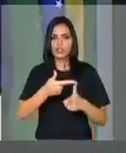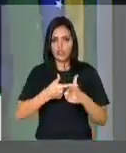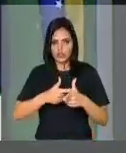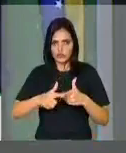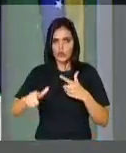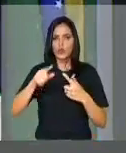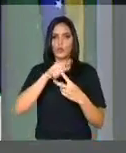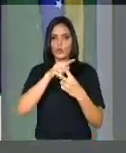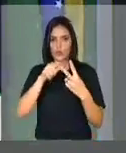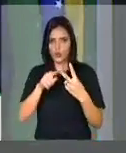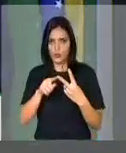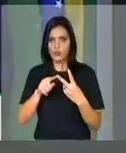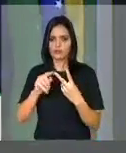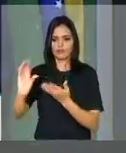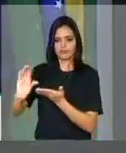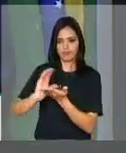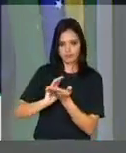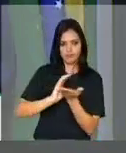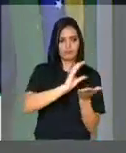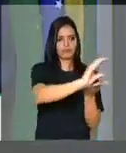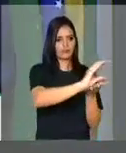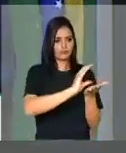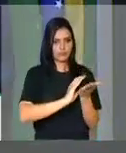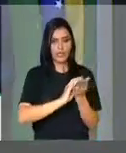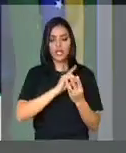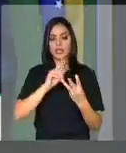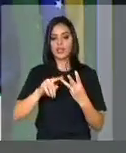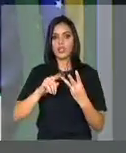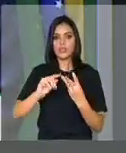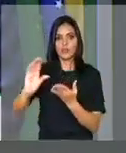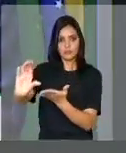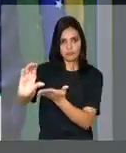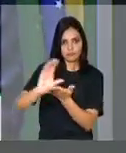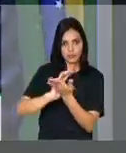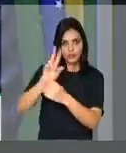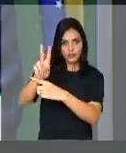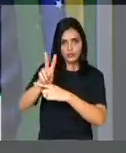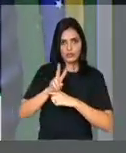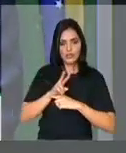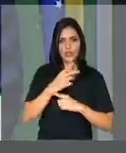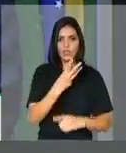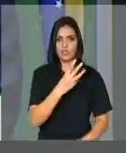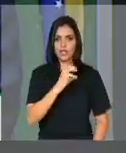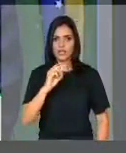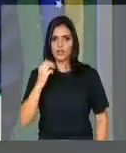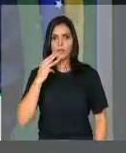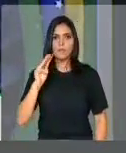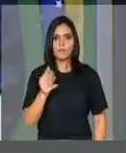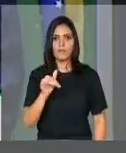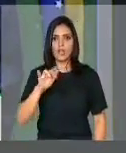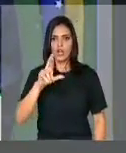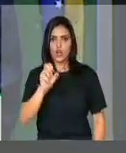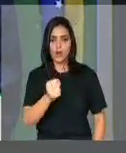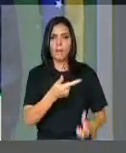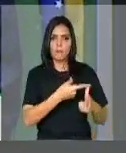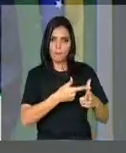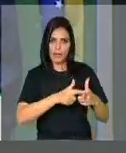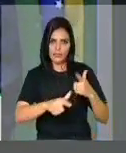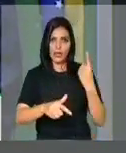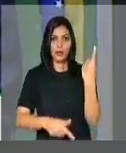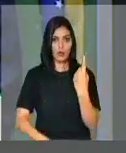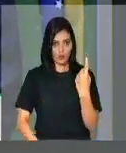dividido em duas parcelas, e um terceiro de mais 300 milhões. A primeira parcela foi